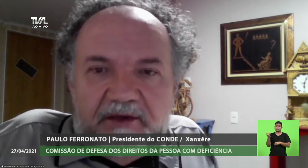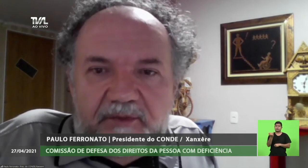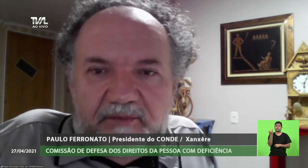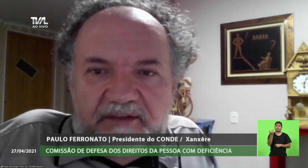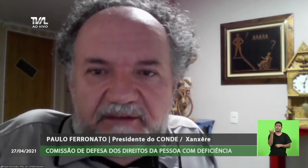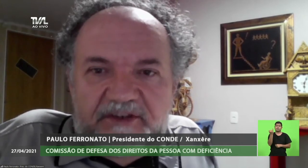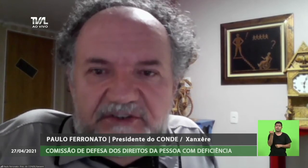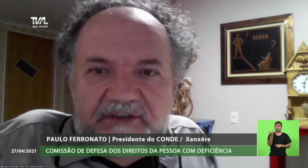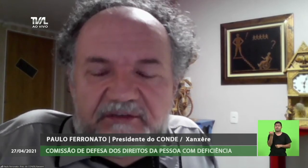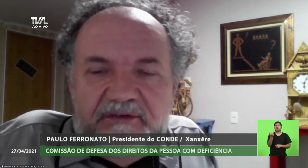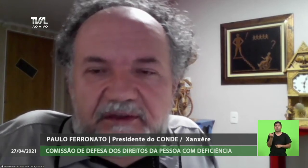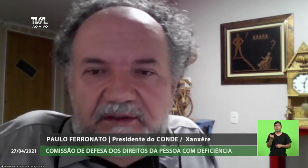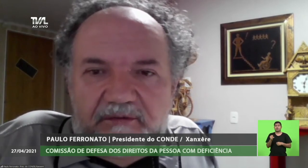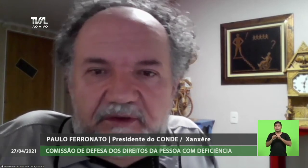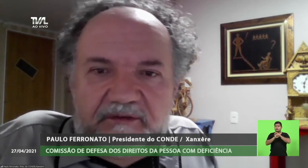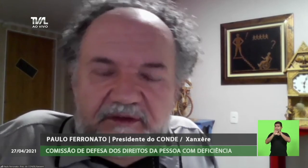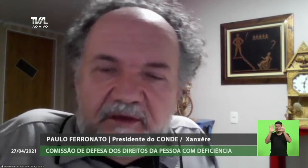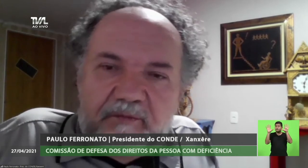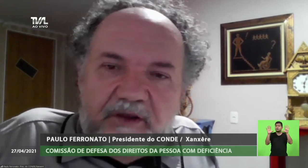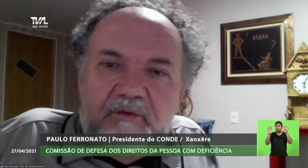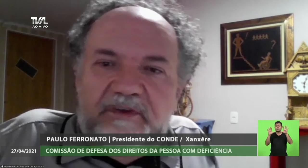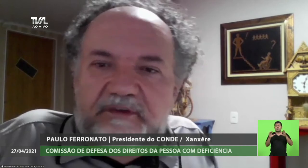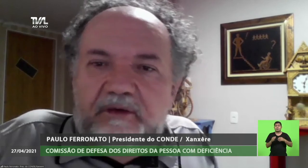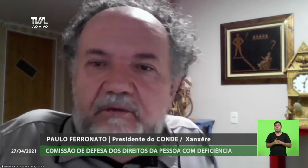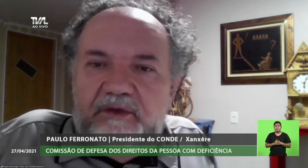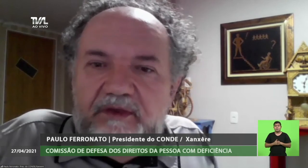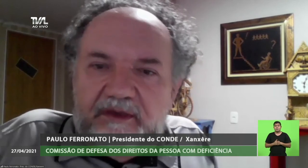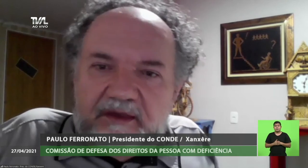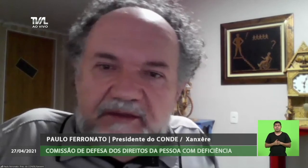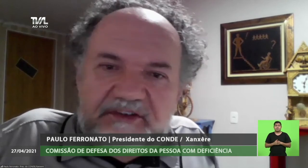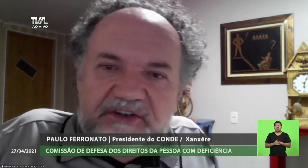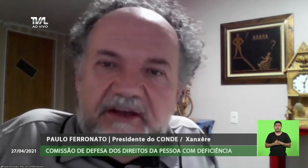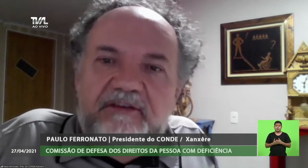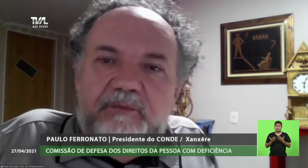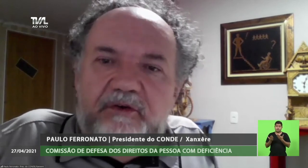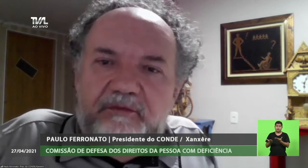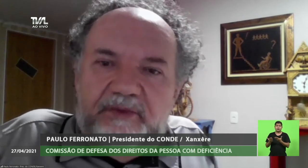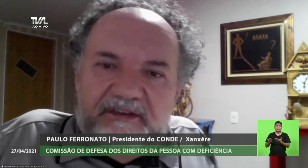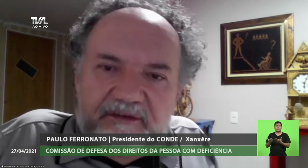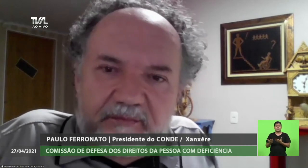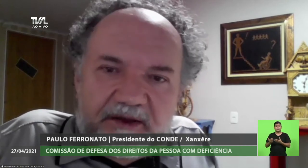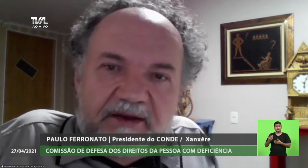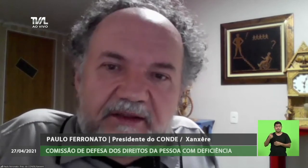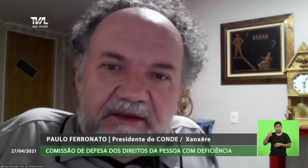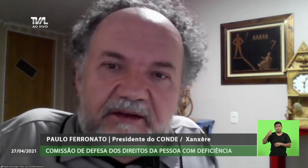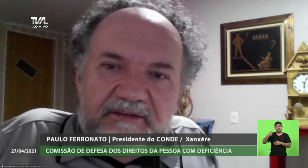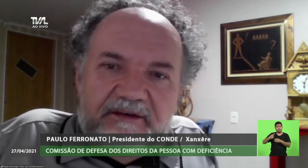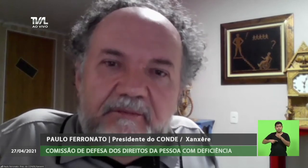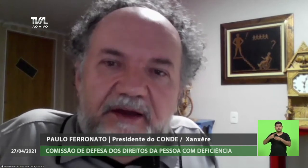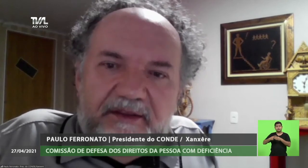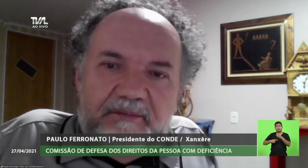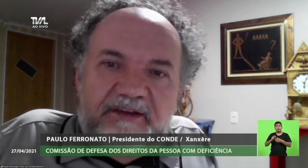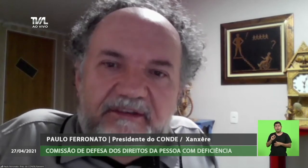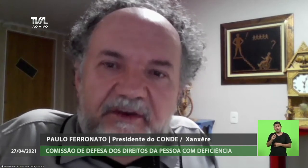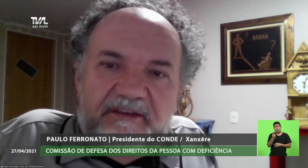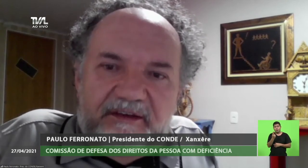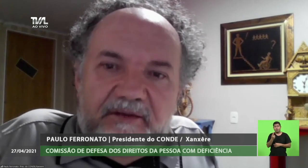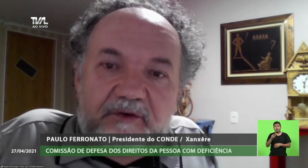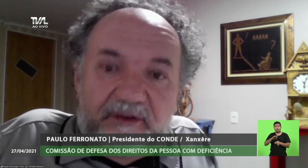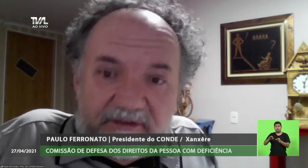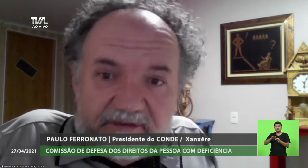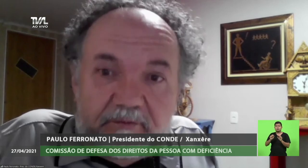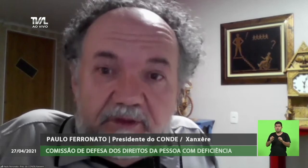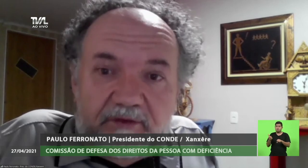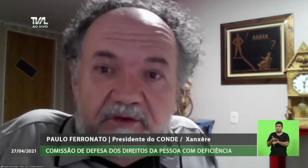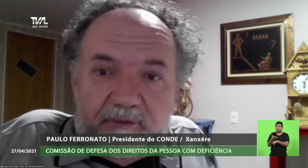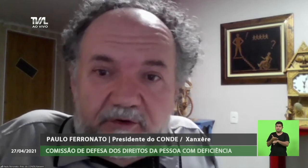bem claro, bem presente isso, né? Talvez pela comissão, ou que as entidades possam participar desse debate para estabelecer